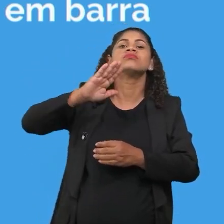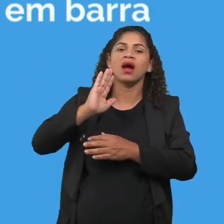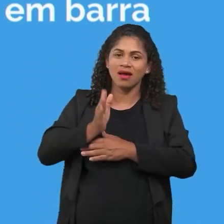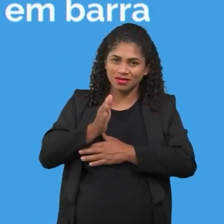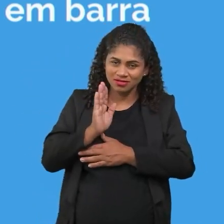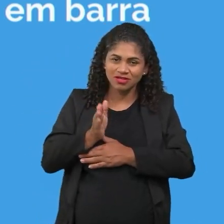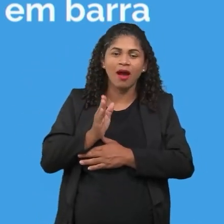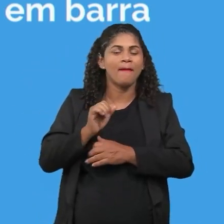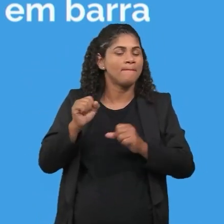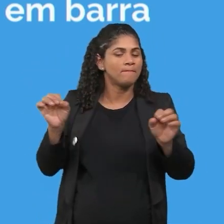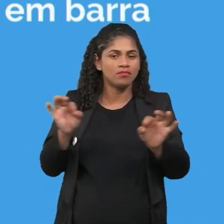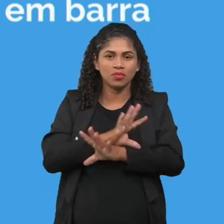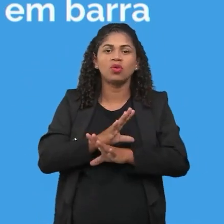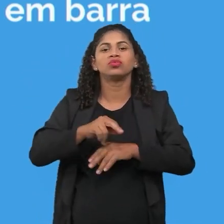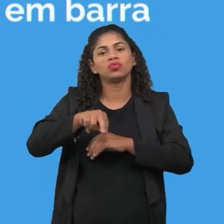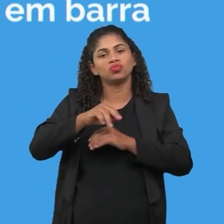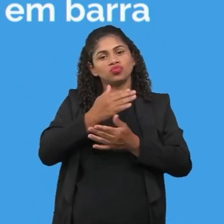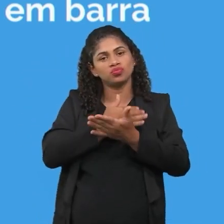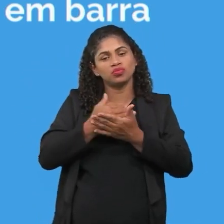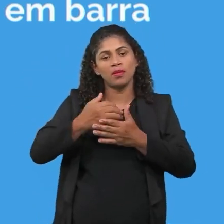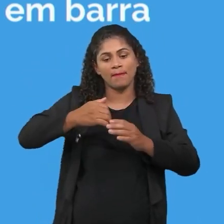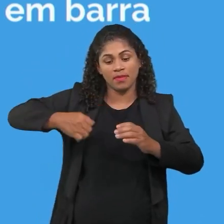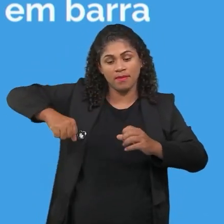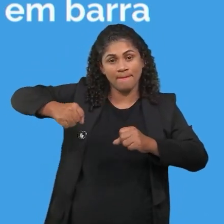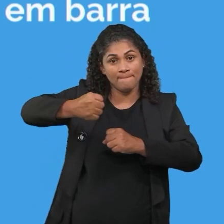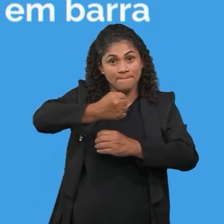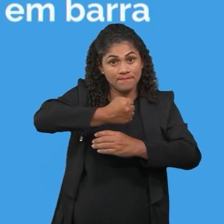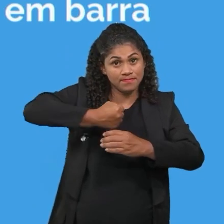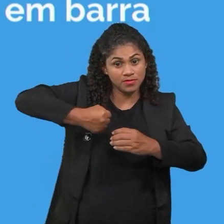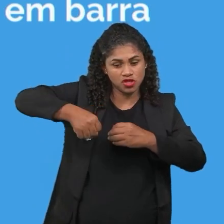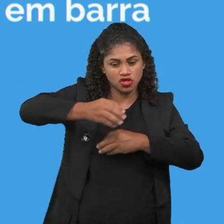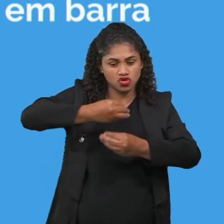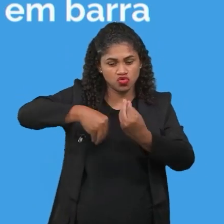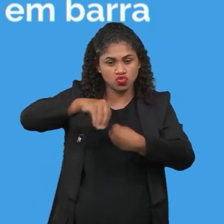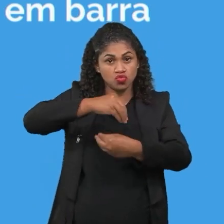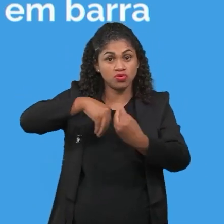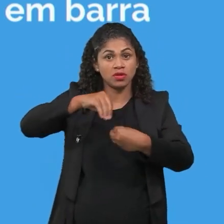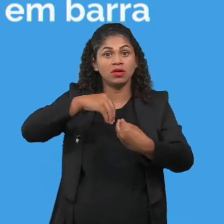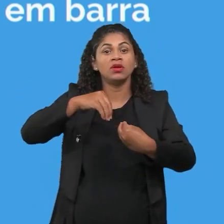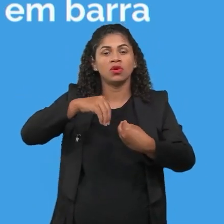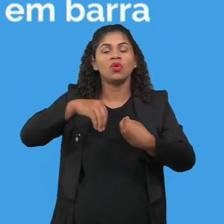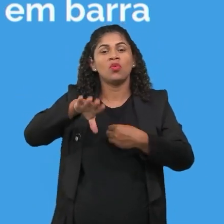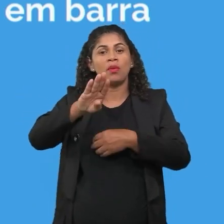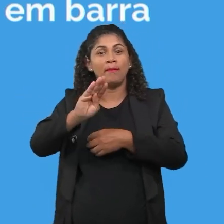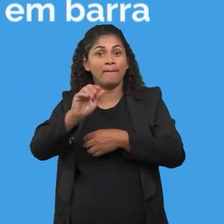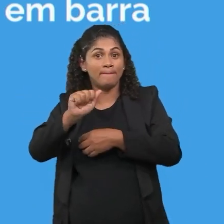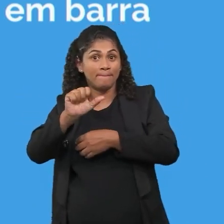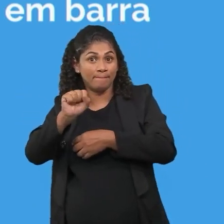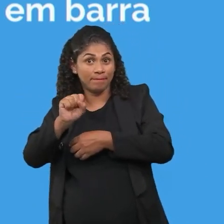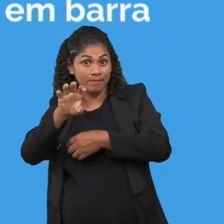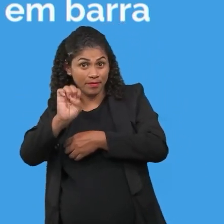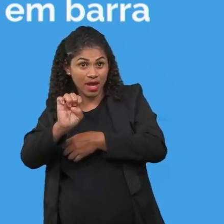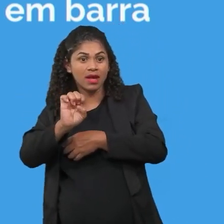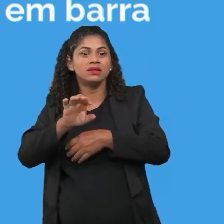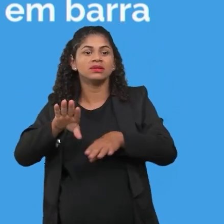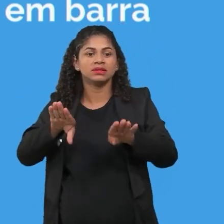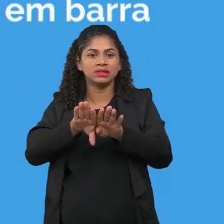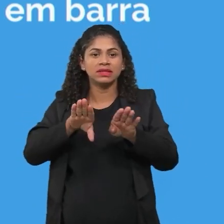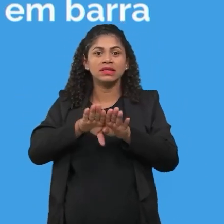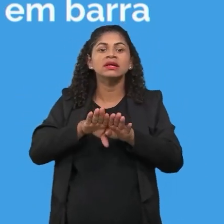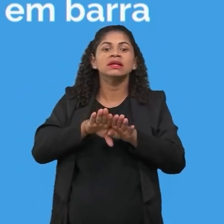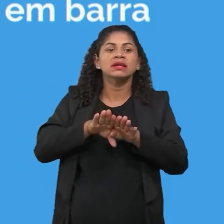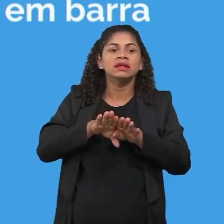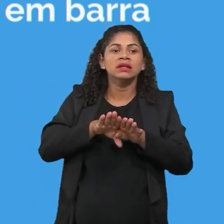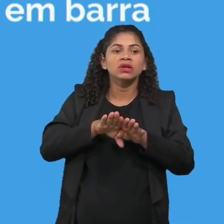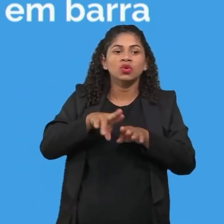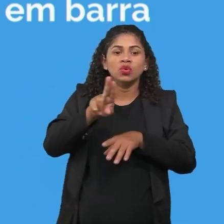suficiente, né, elas misturavam esse óleo ali com uma base, que é a soda cáustica. E aí você pode